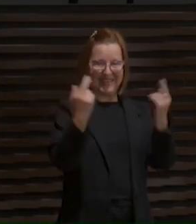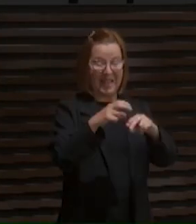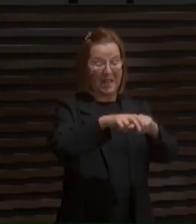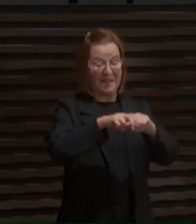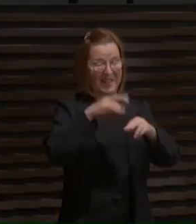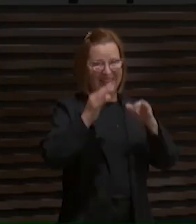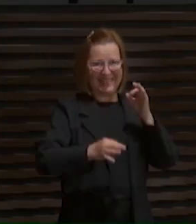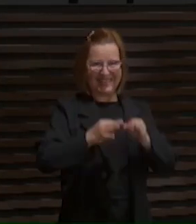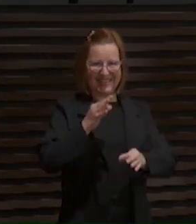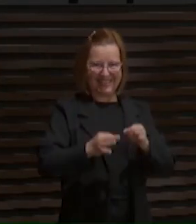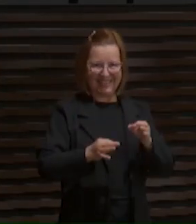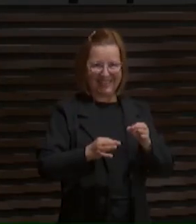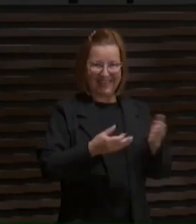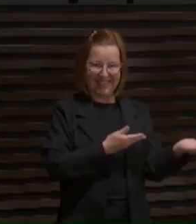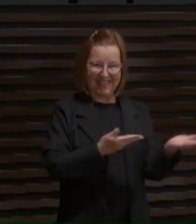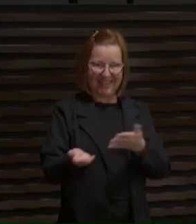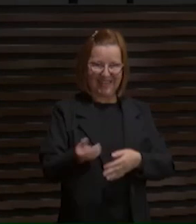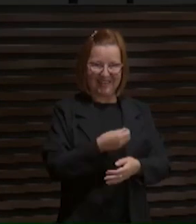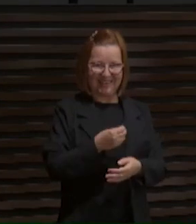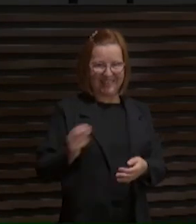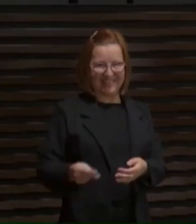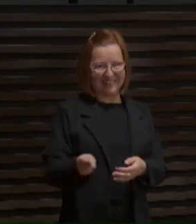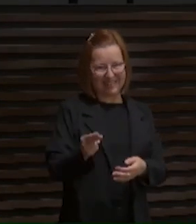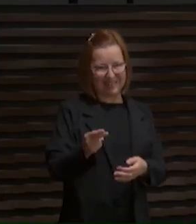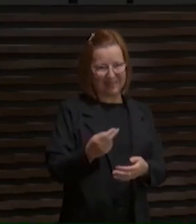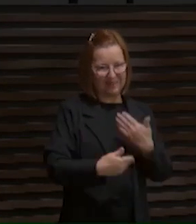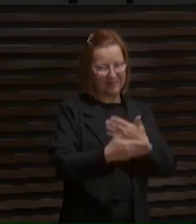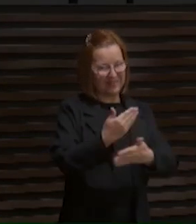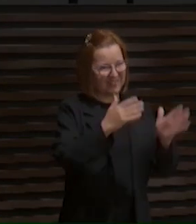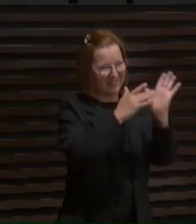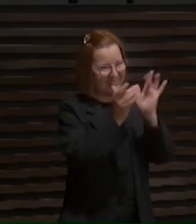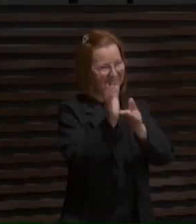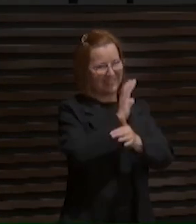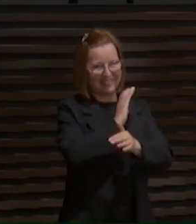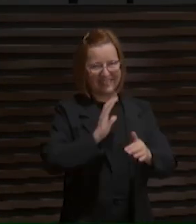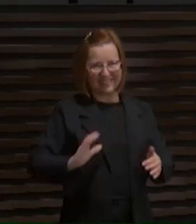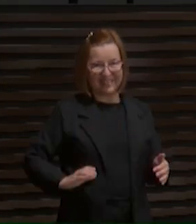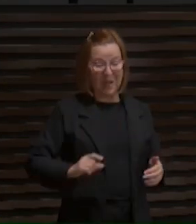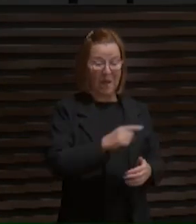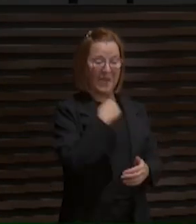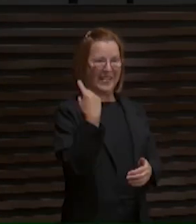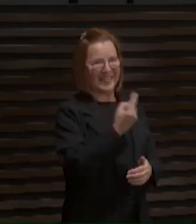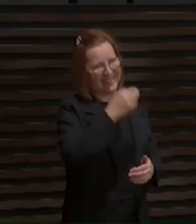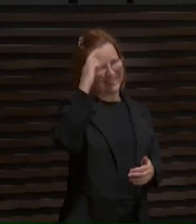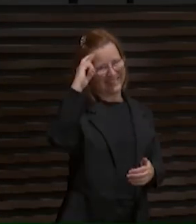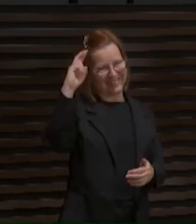pela justiça que conduz à vida eterna por meio de Jesus Cristo,